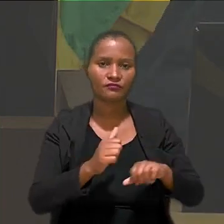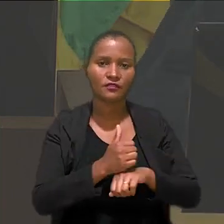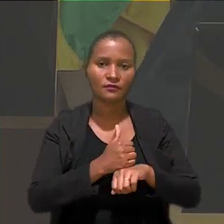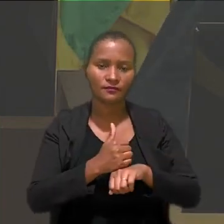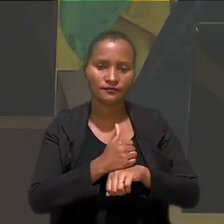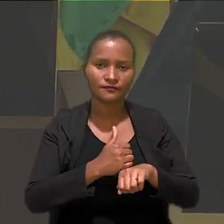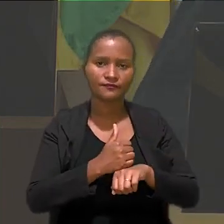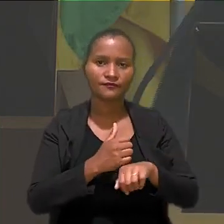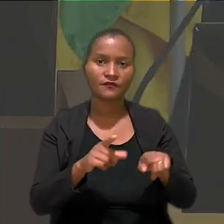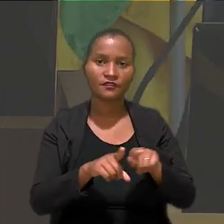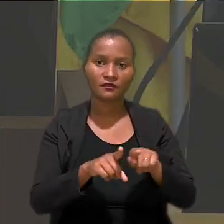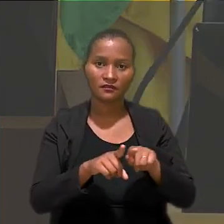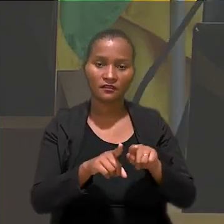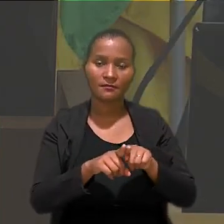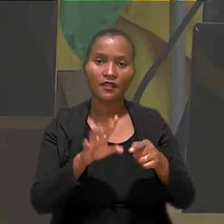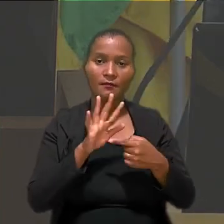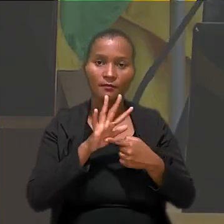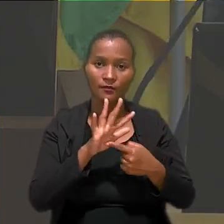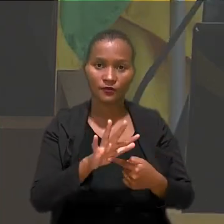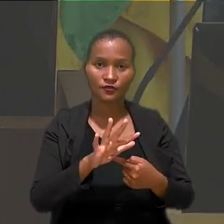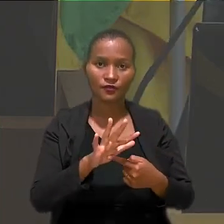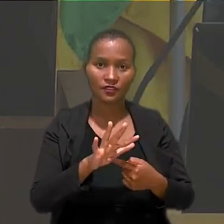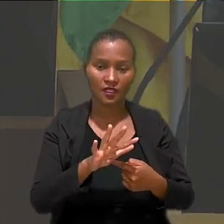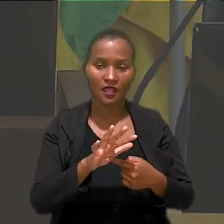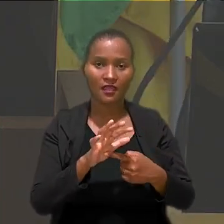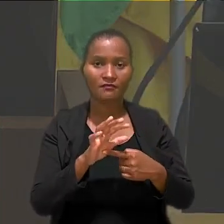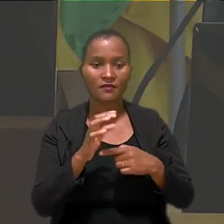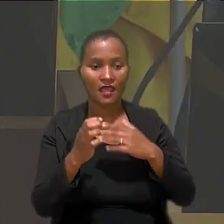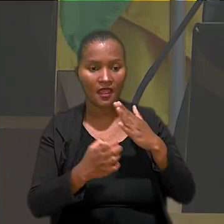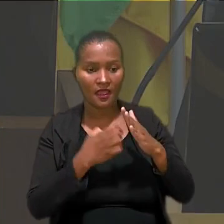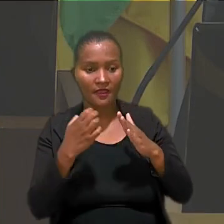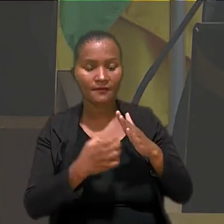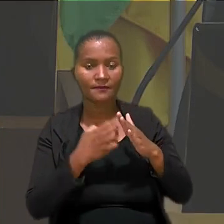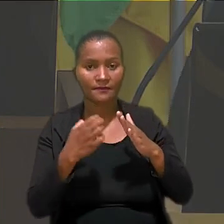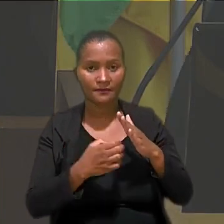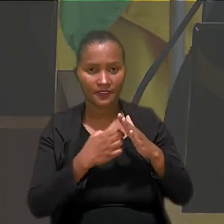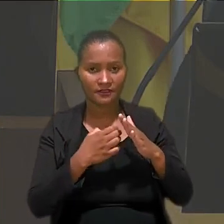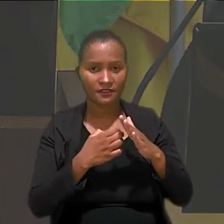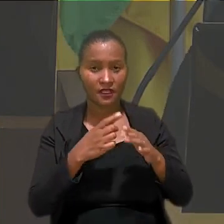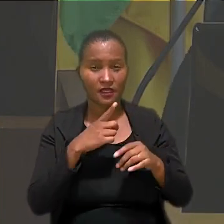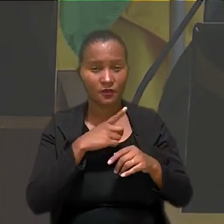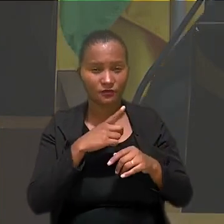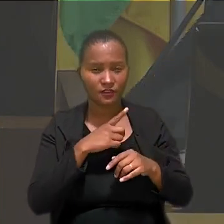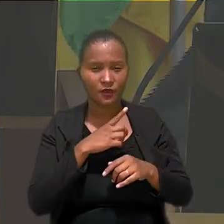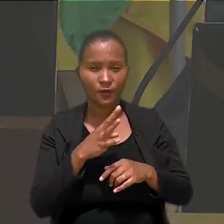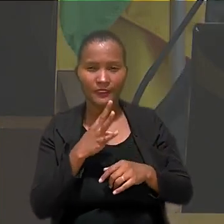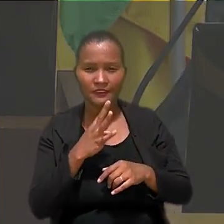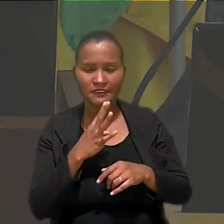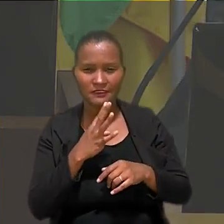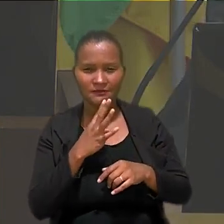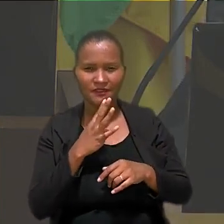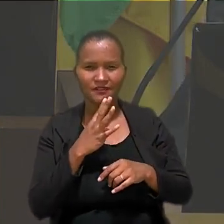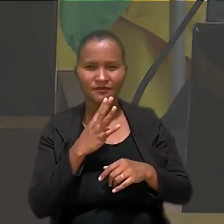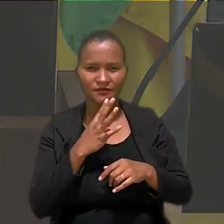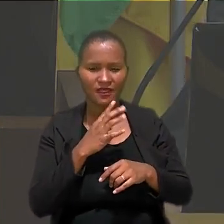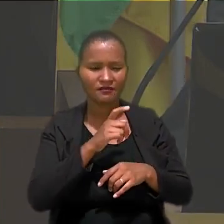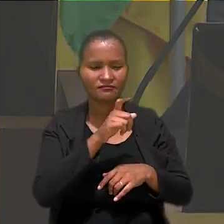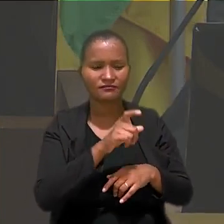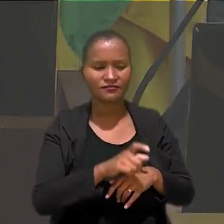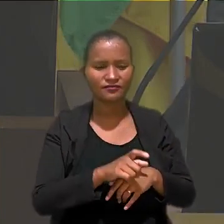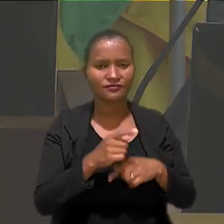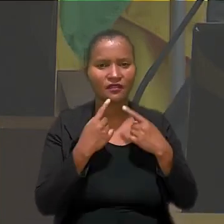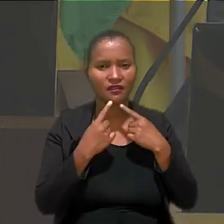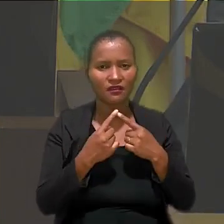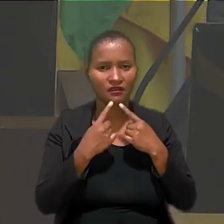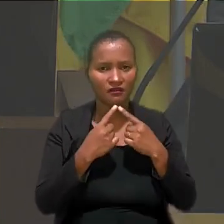ocupada. Também ficou evidenciado que a empregadora, ao ter conhecimento da moléstia do